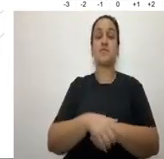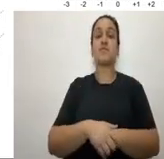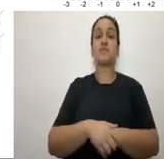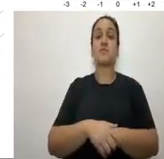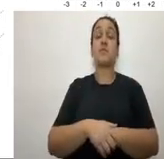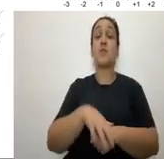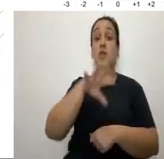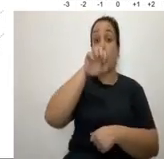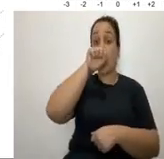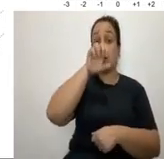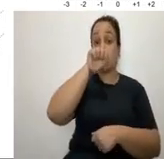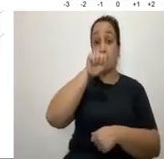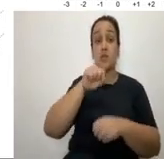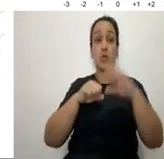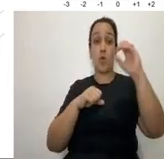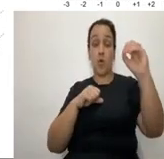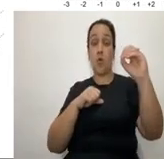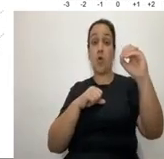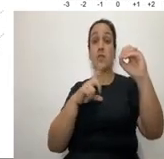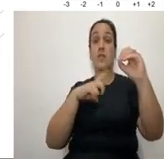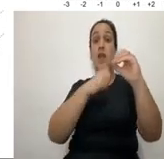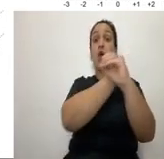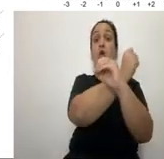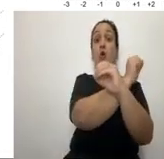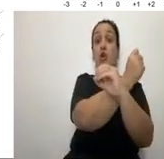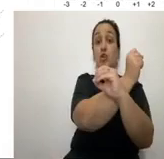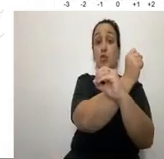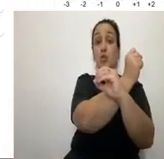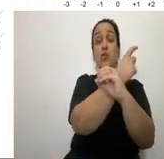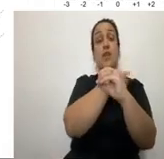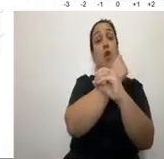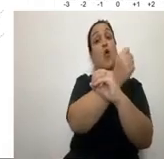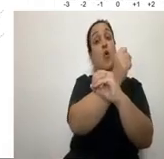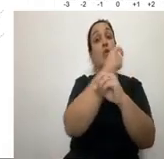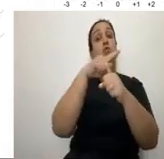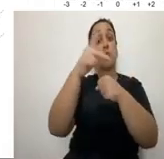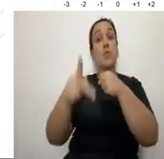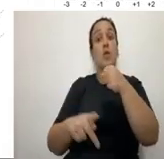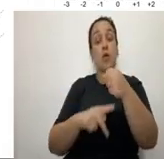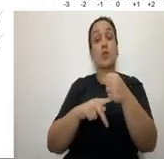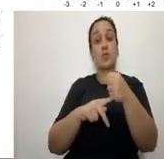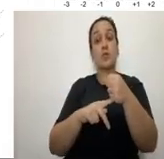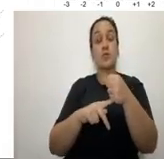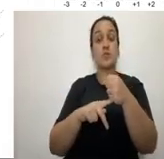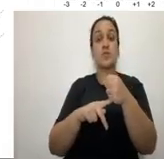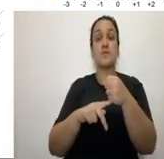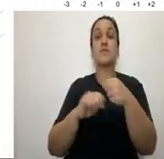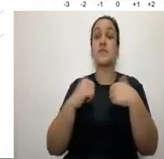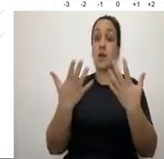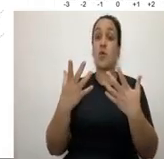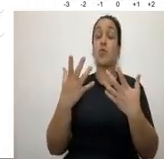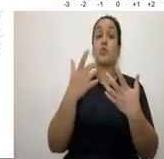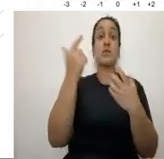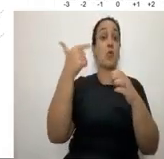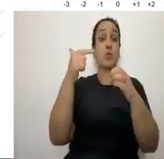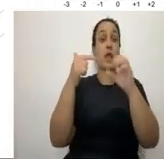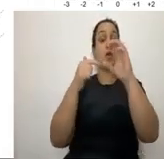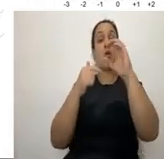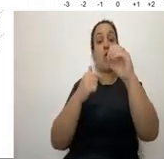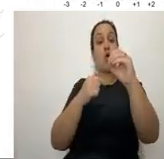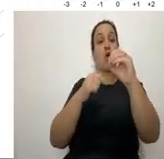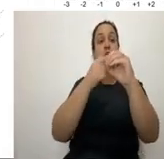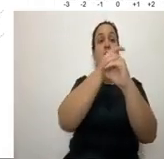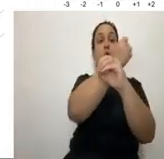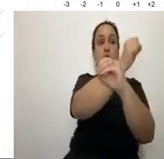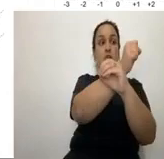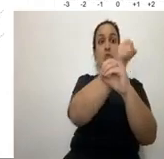o elemento oxigênio. O oxigênio, então, tem número atômico 8, então tem 8 prótons. Por não ter carga, tem